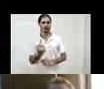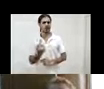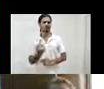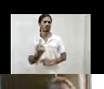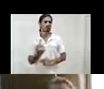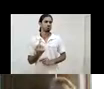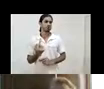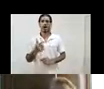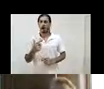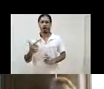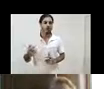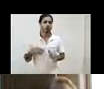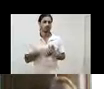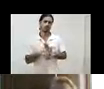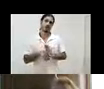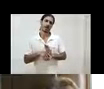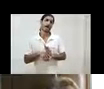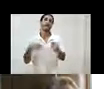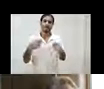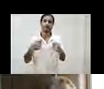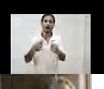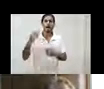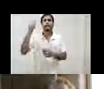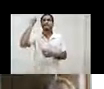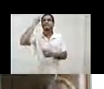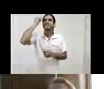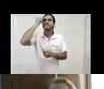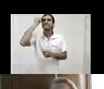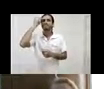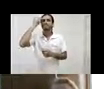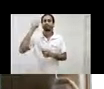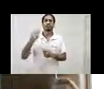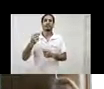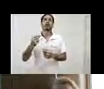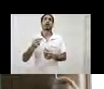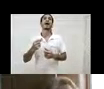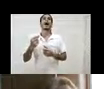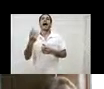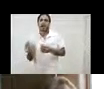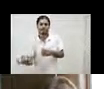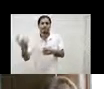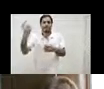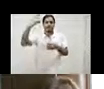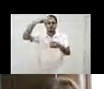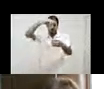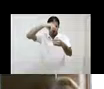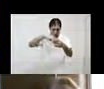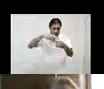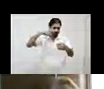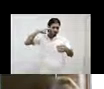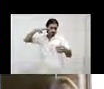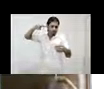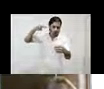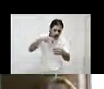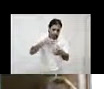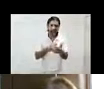possibilidade de tomar em consideração as situações da vida real, do significado que